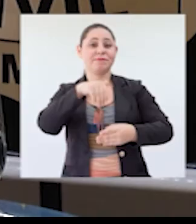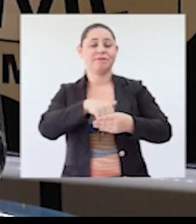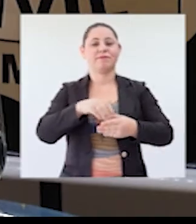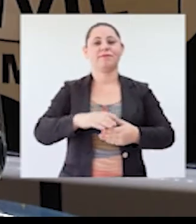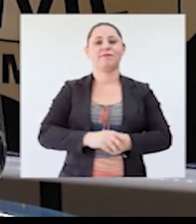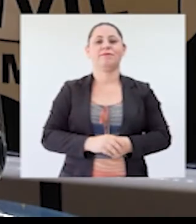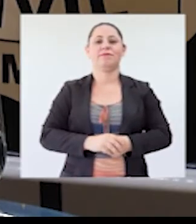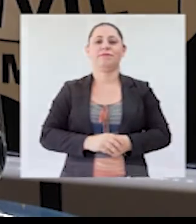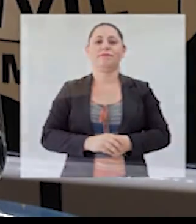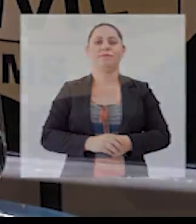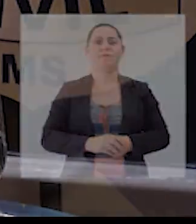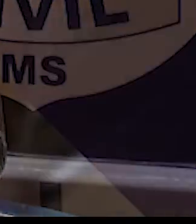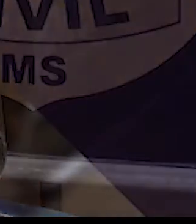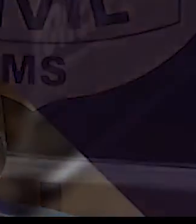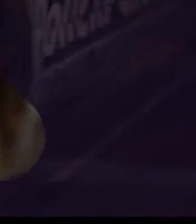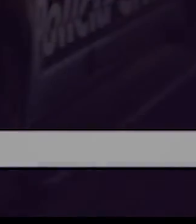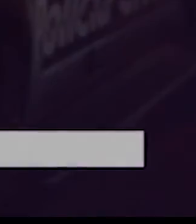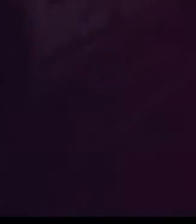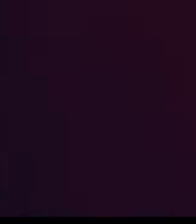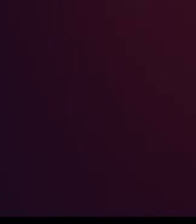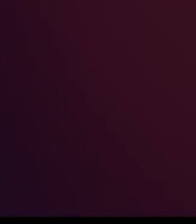sobre crimes eleitorais.